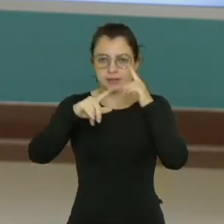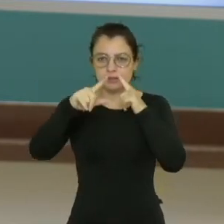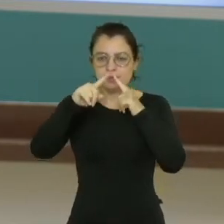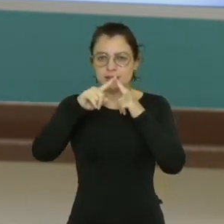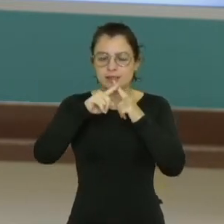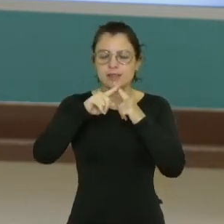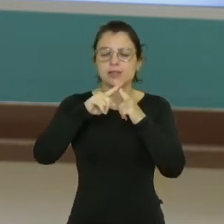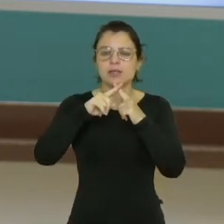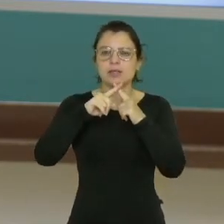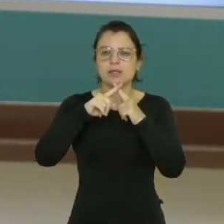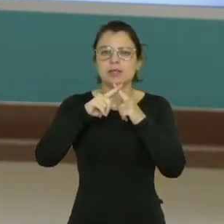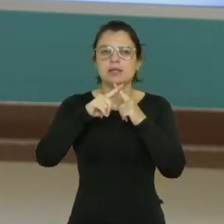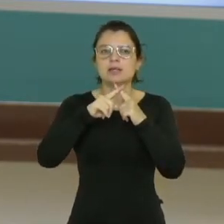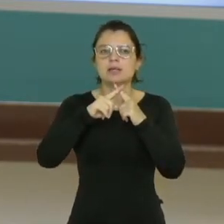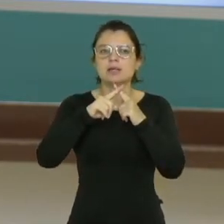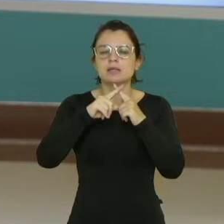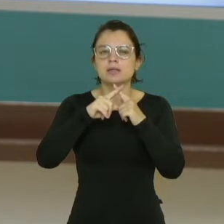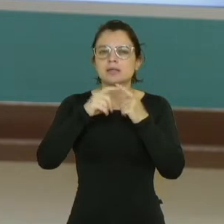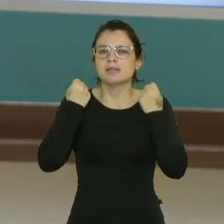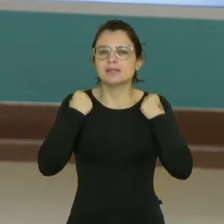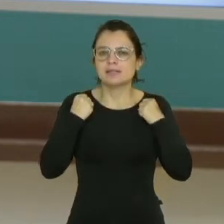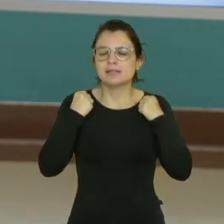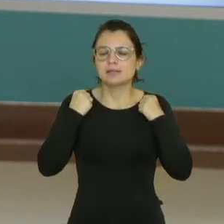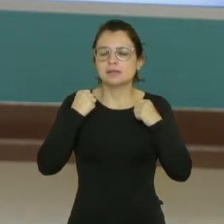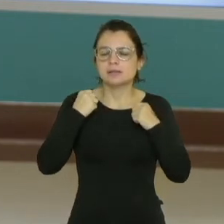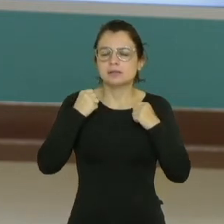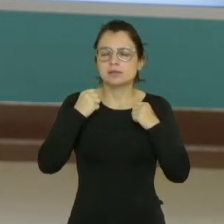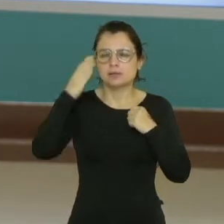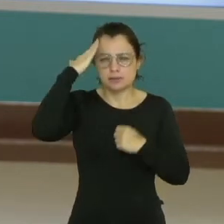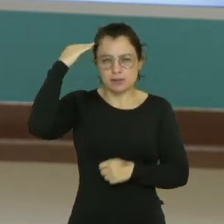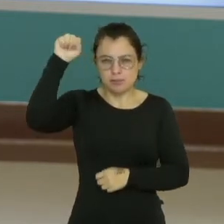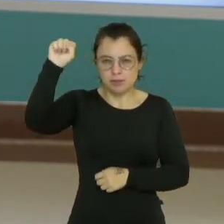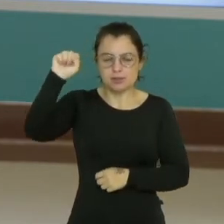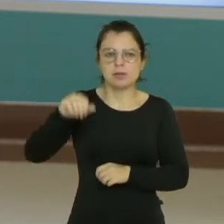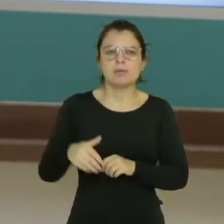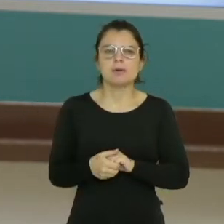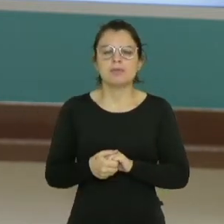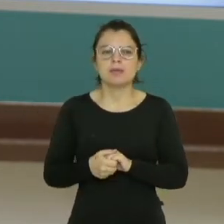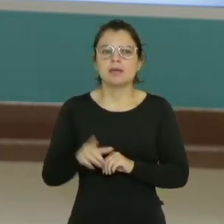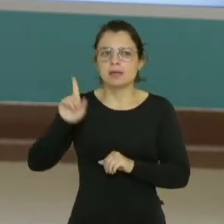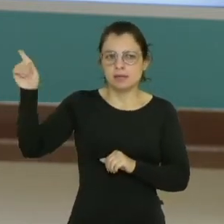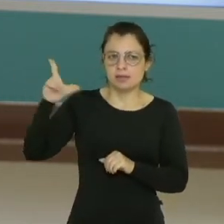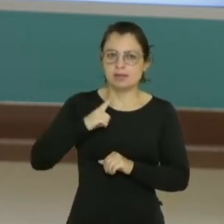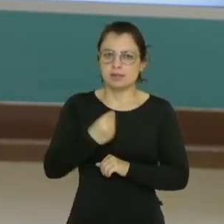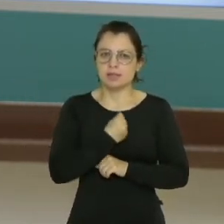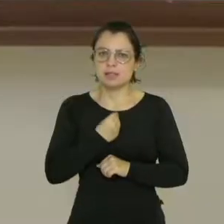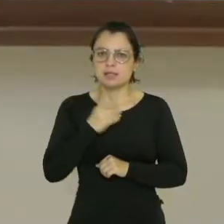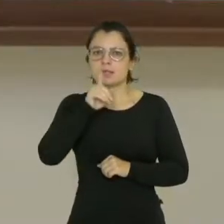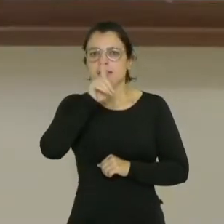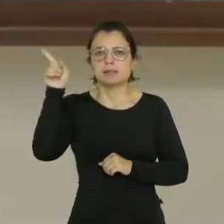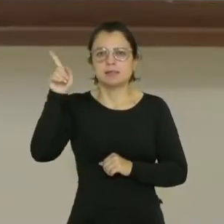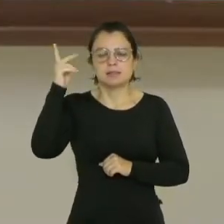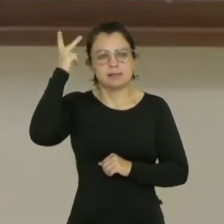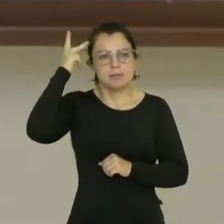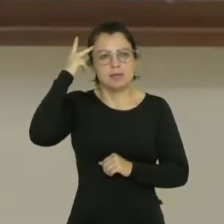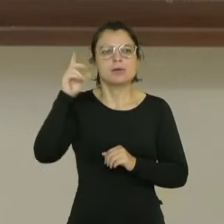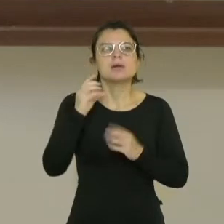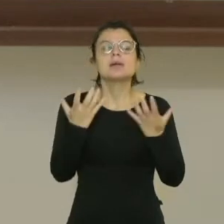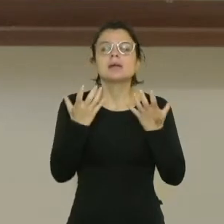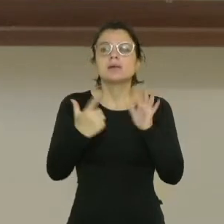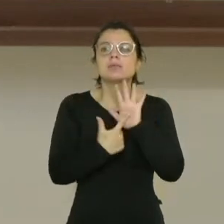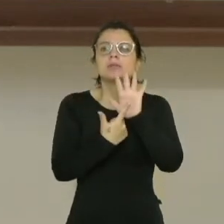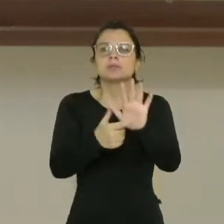maior templo de uma igreja protestante no Brasil, tá? Fica em São Paulo esse templo, né? Para mostrar que às vezes